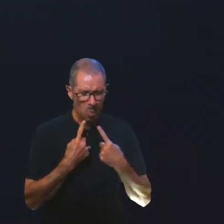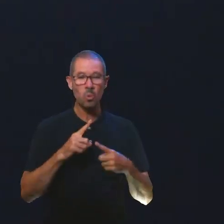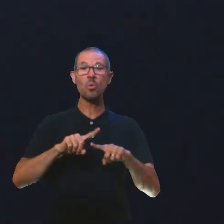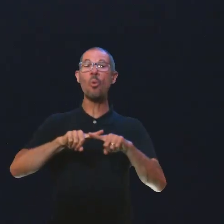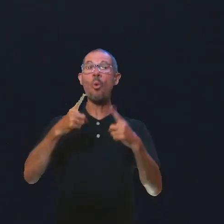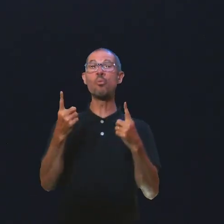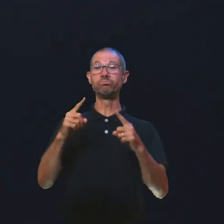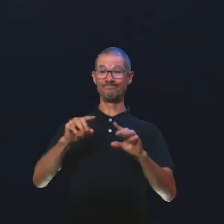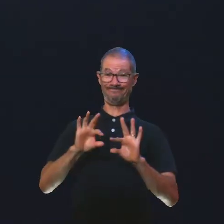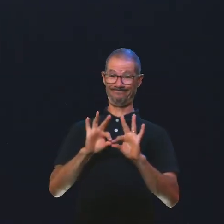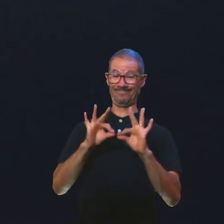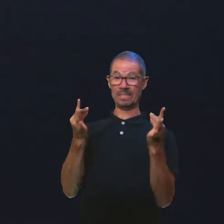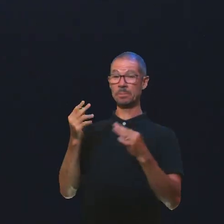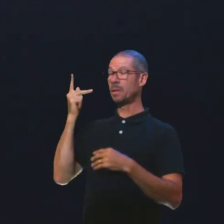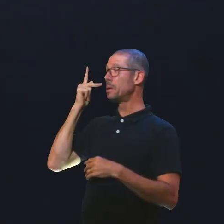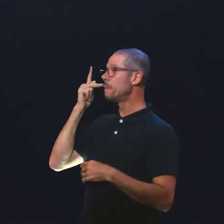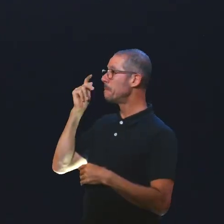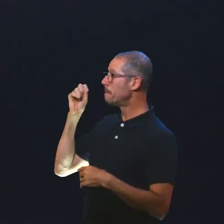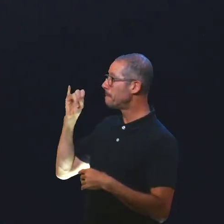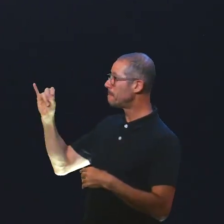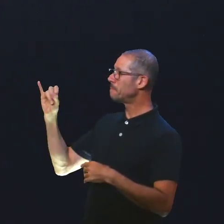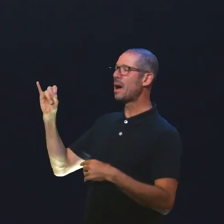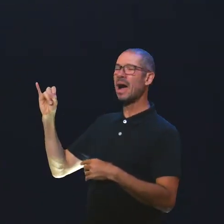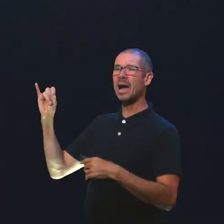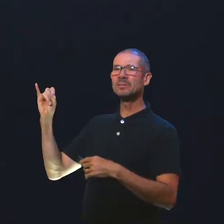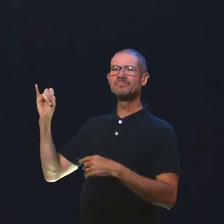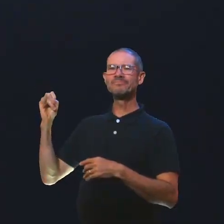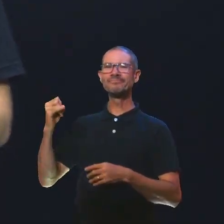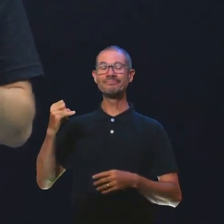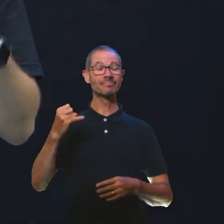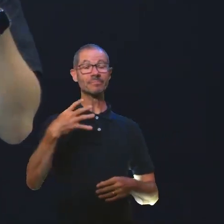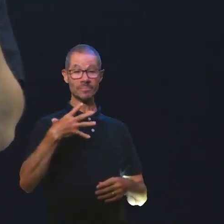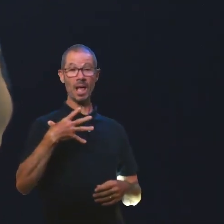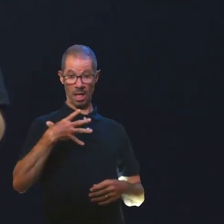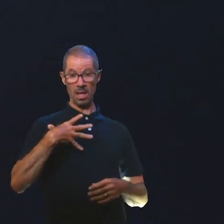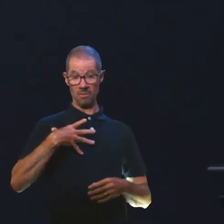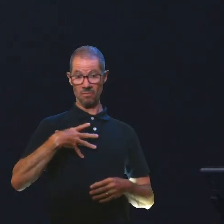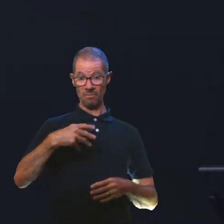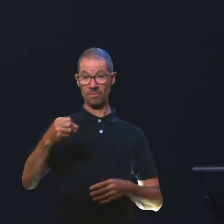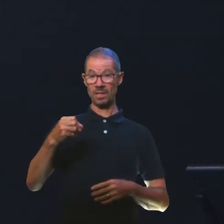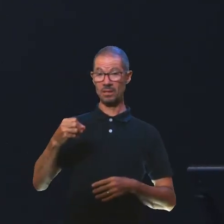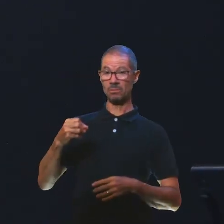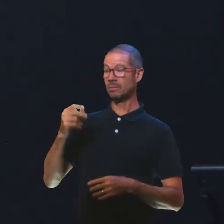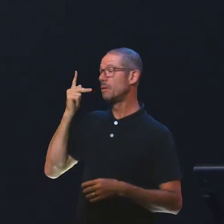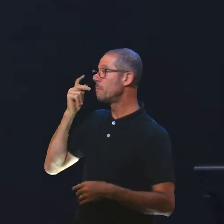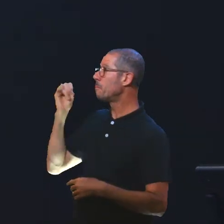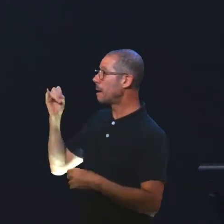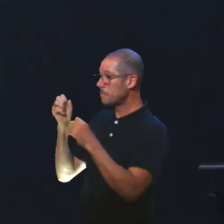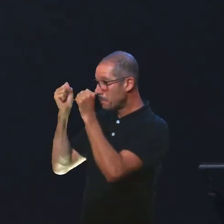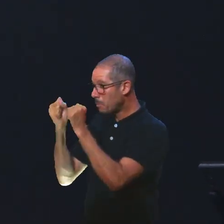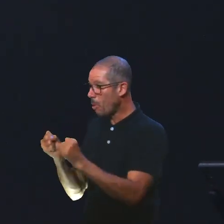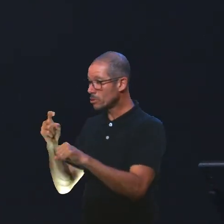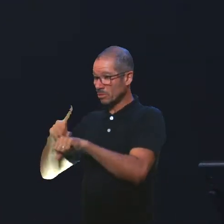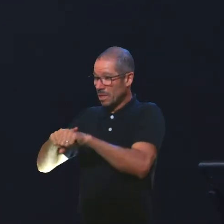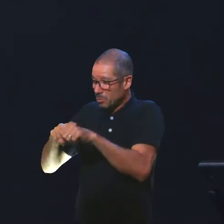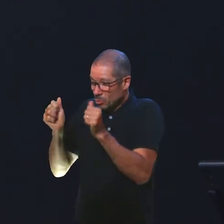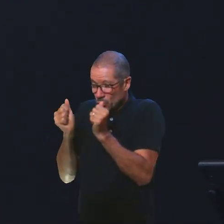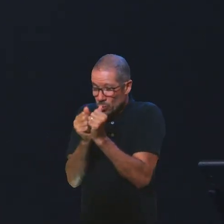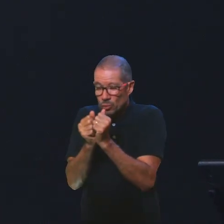simplesmente dizendo assim: pai, você pode passar, filho, um filho dizendo para o pai, você pode passar mais tempo